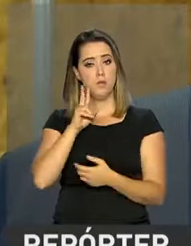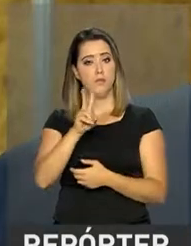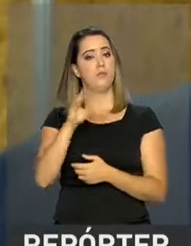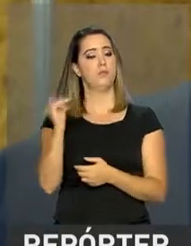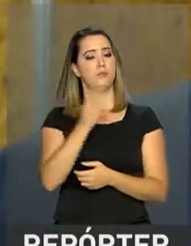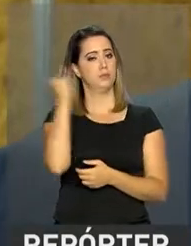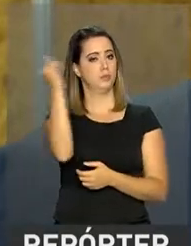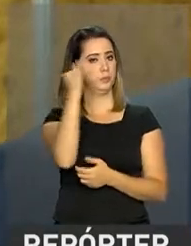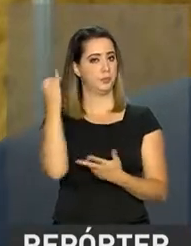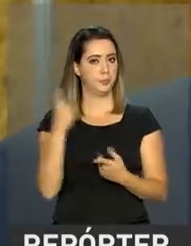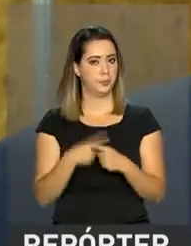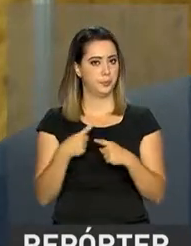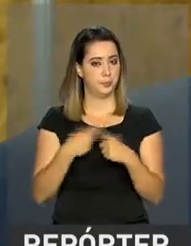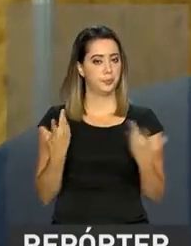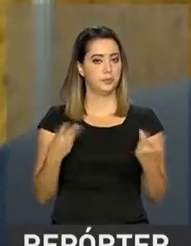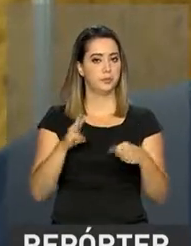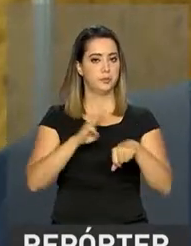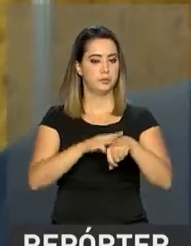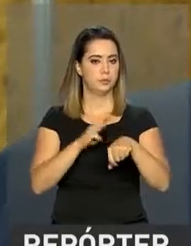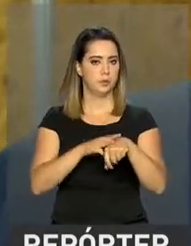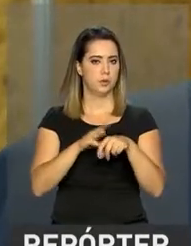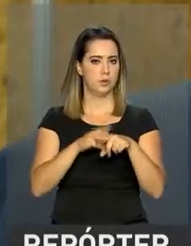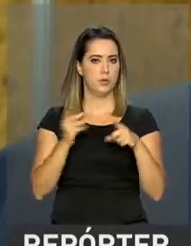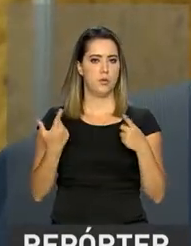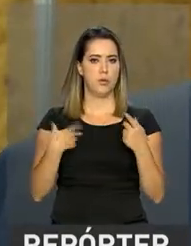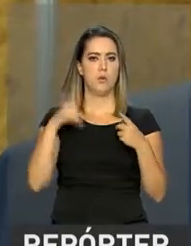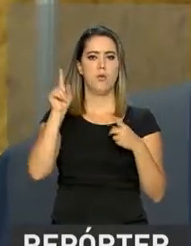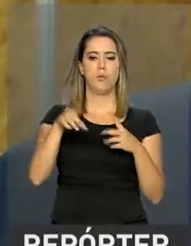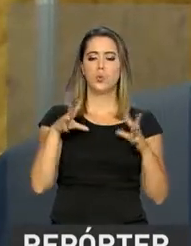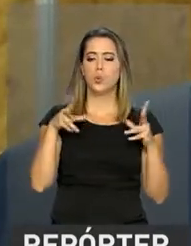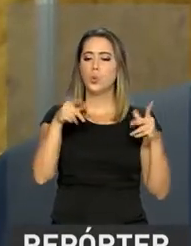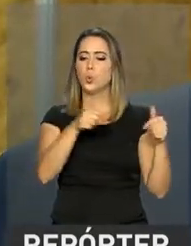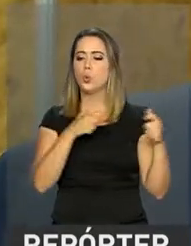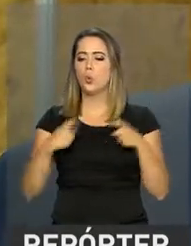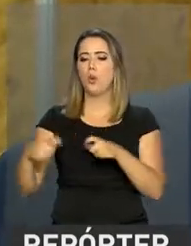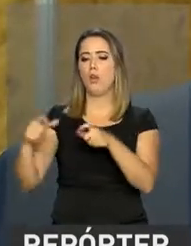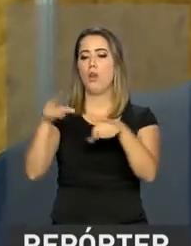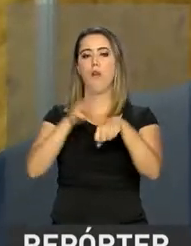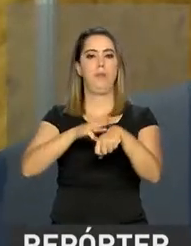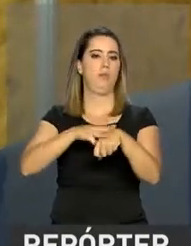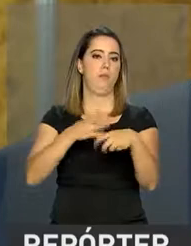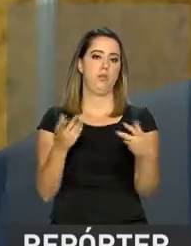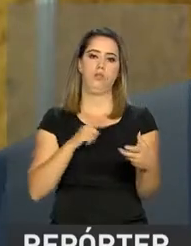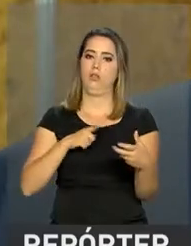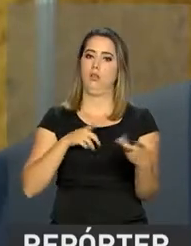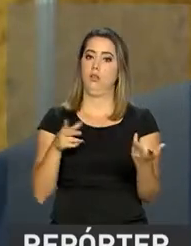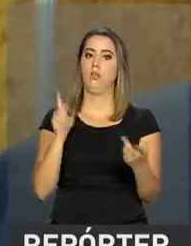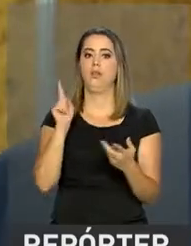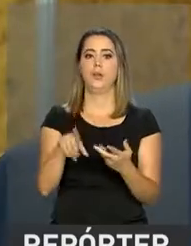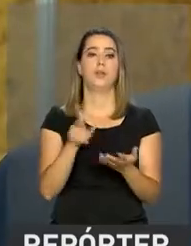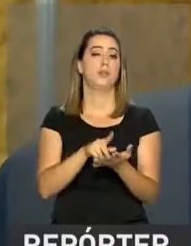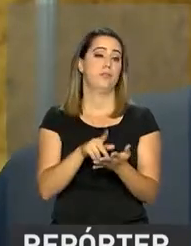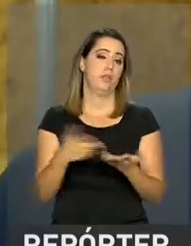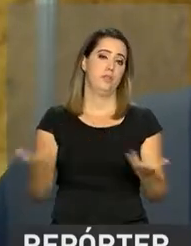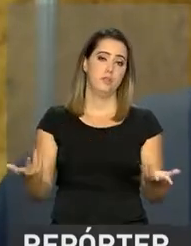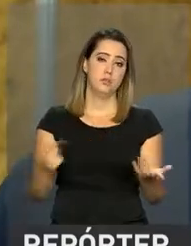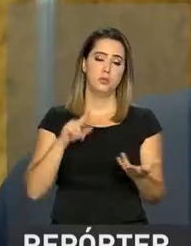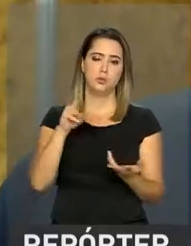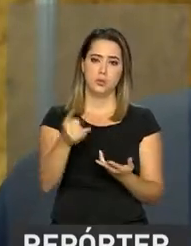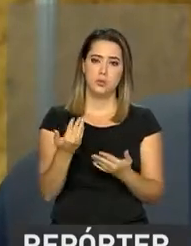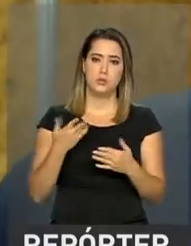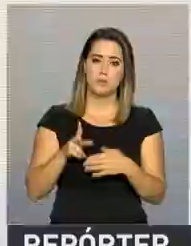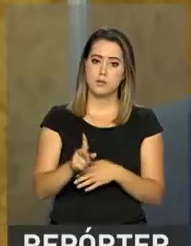A matemática, a frase está em tudo, é muito correta, ela está lá por trás de todos